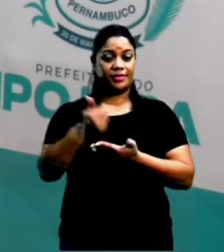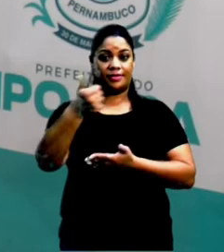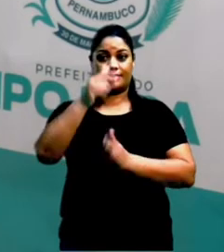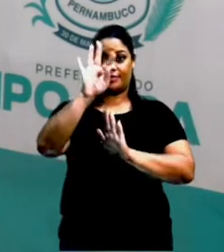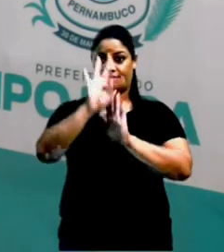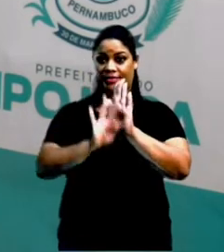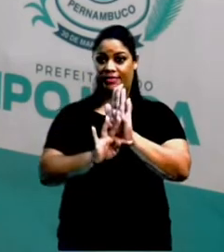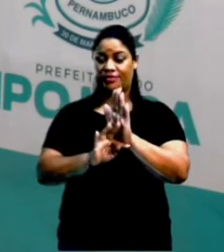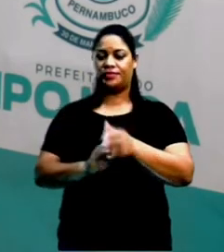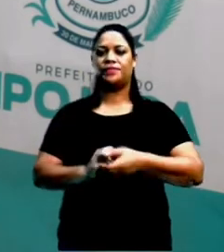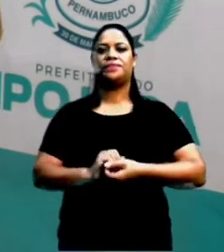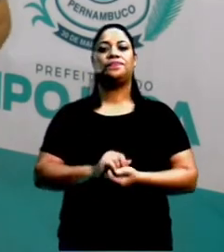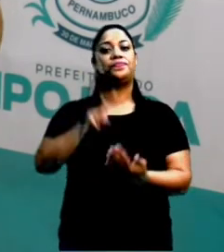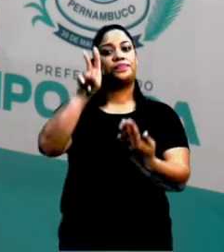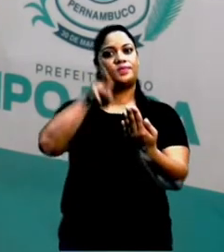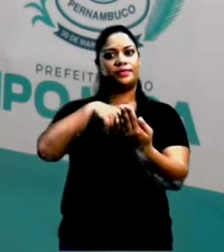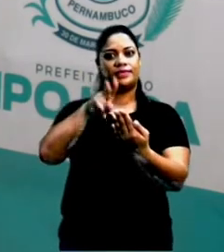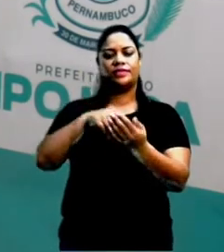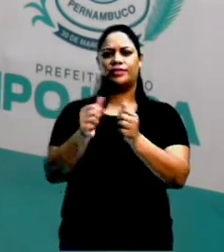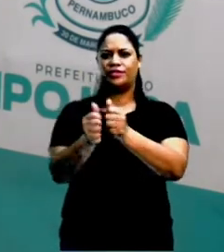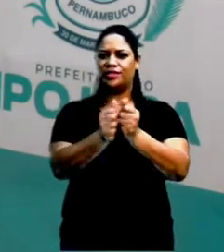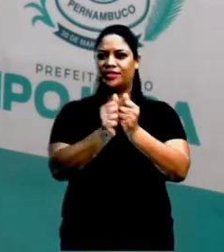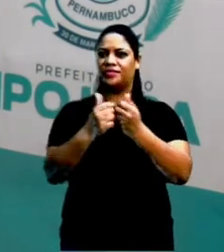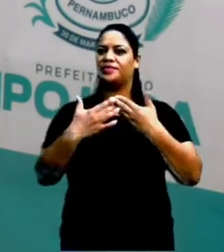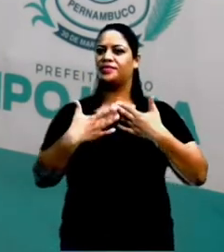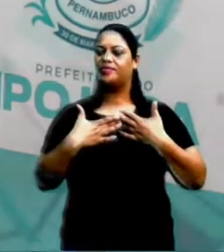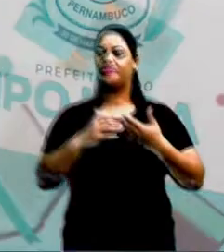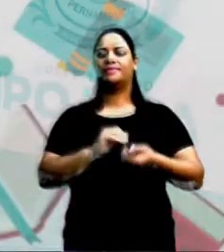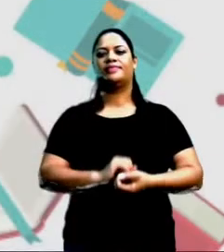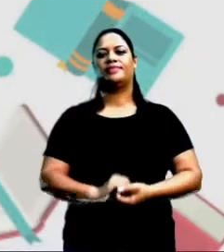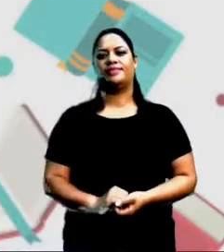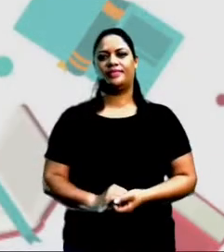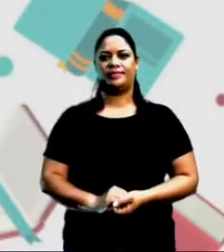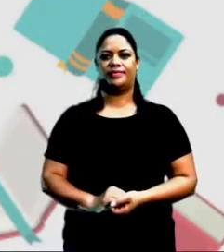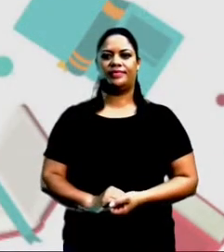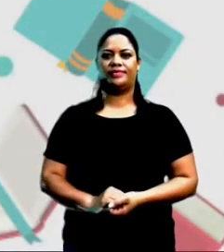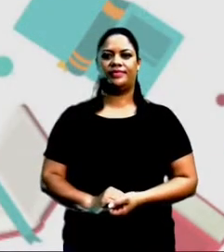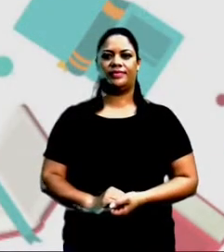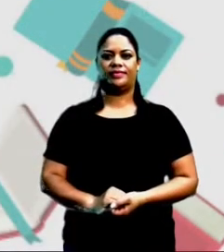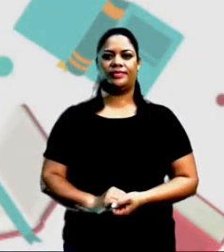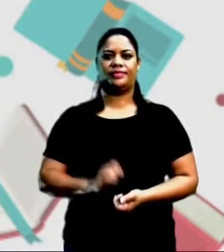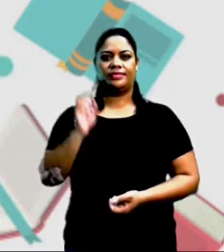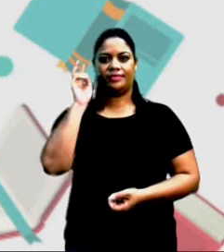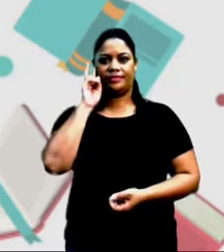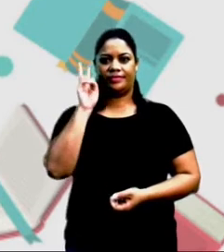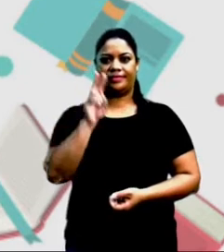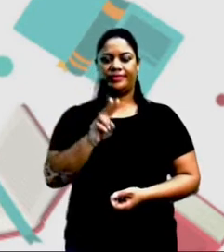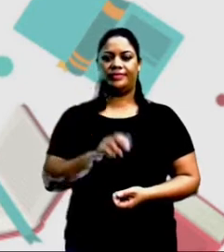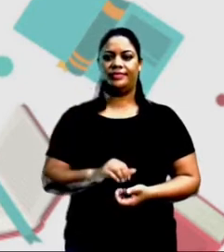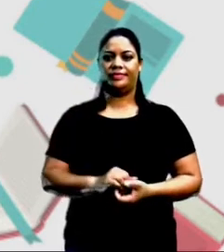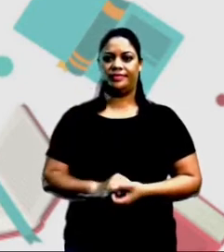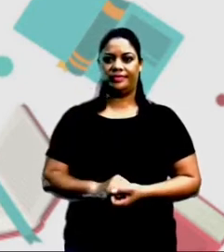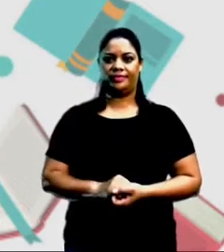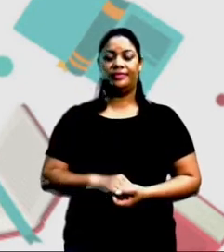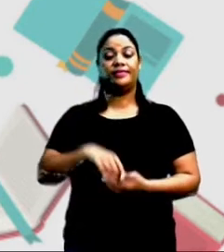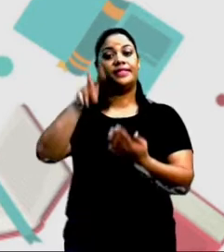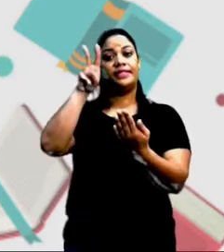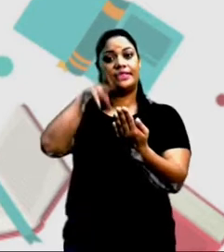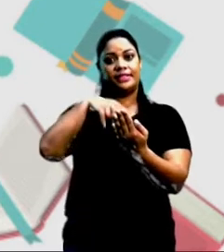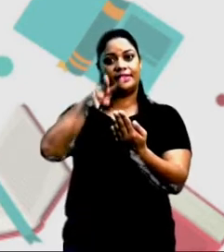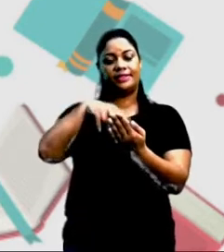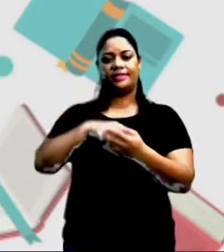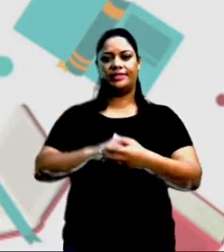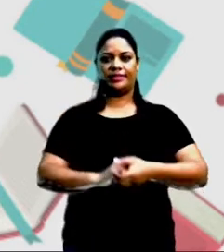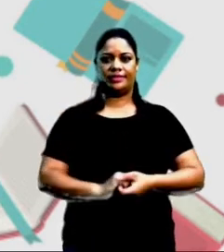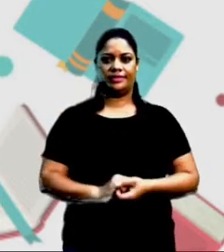texto. Leitura, leiam aí junto comigo. Vamos ver, ó. Leitura.